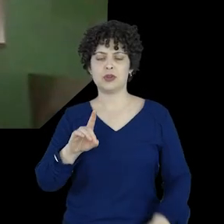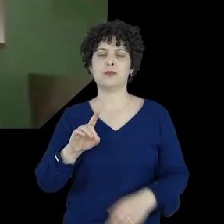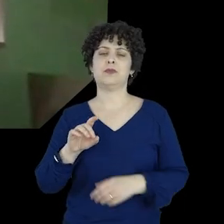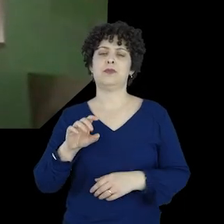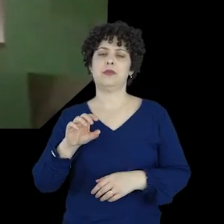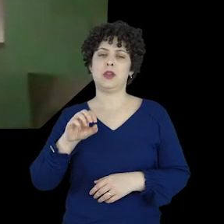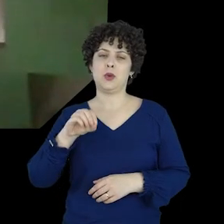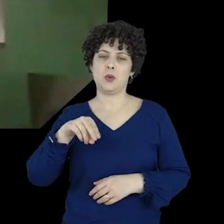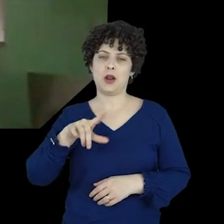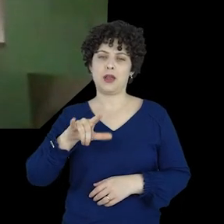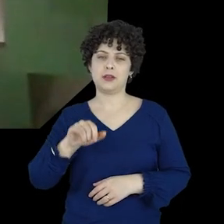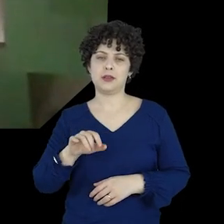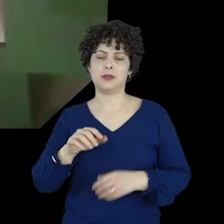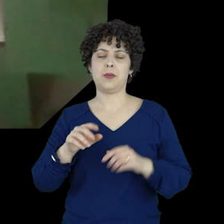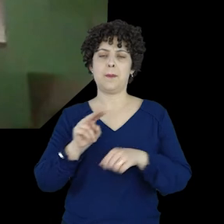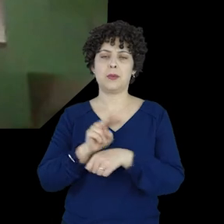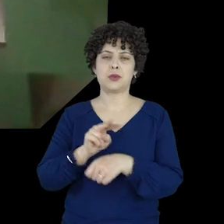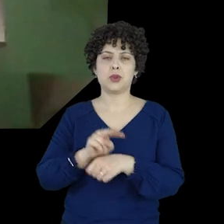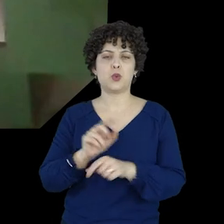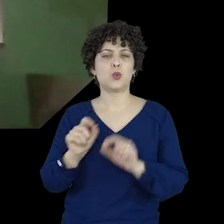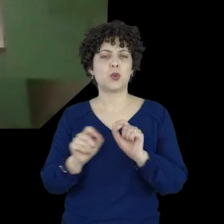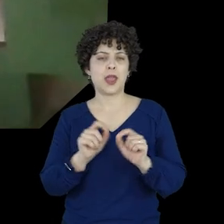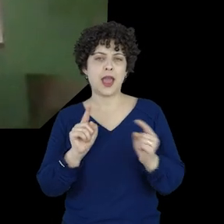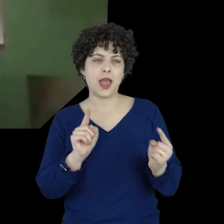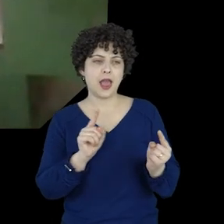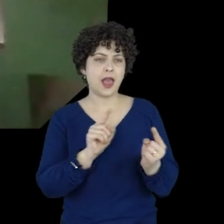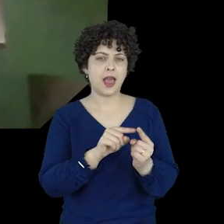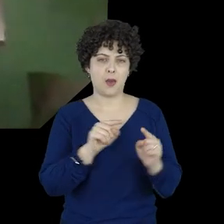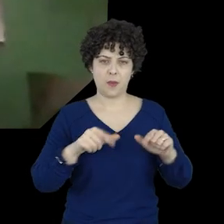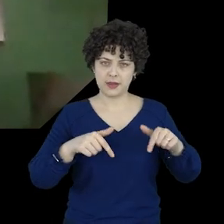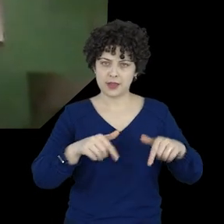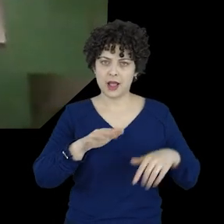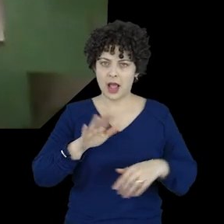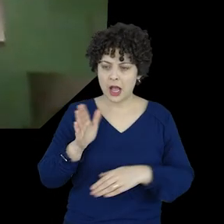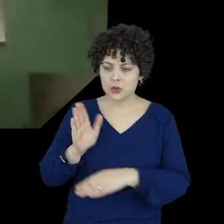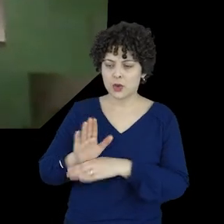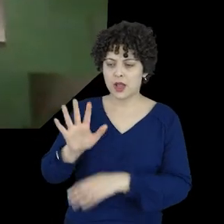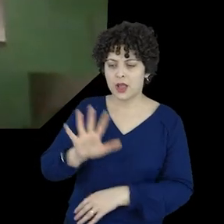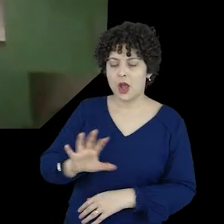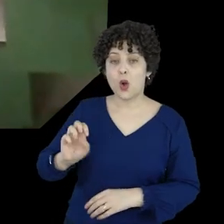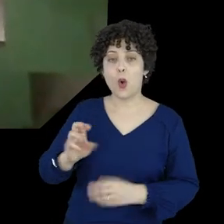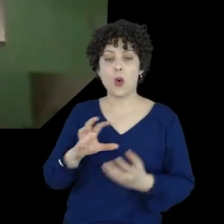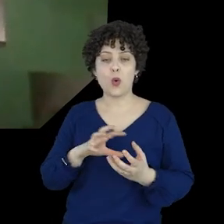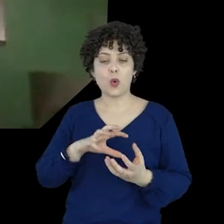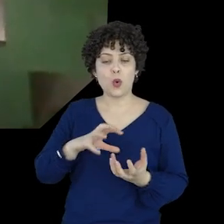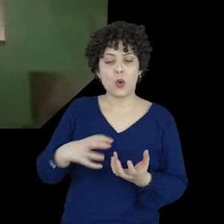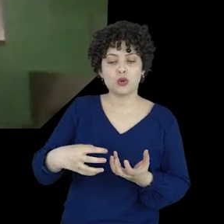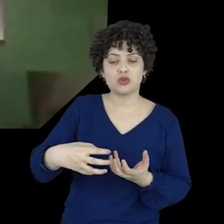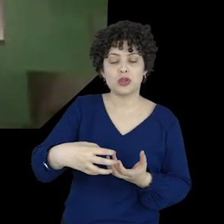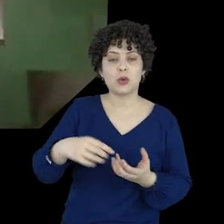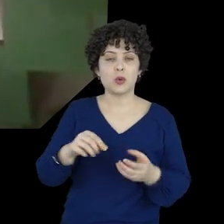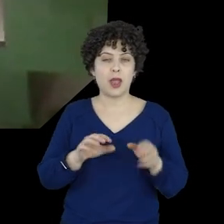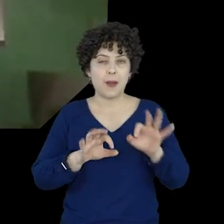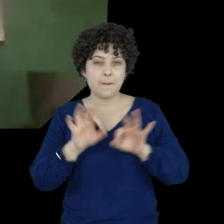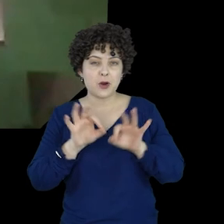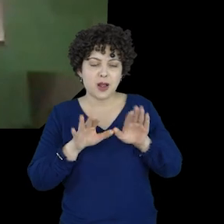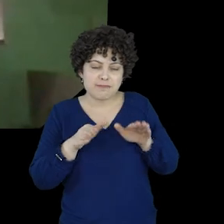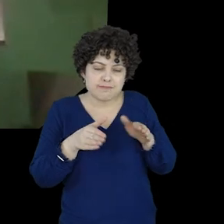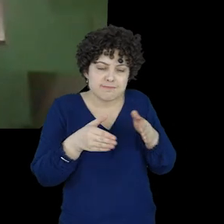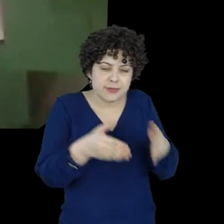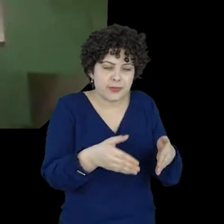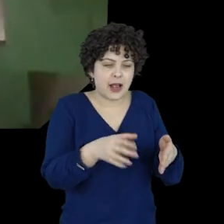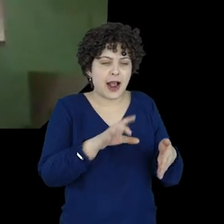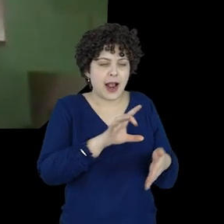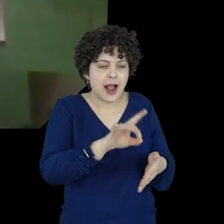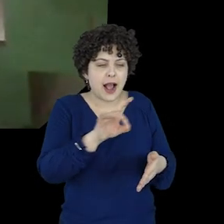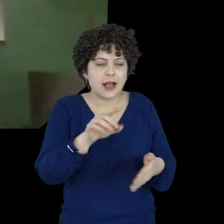Protection, que é um tipo de abordagem que ajudará a região ou o continente em projetos específicos